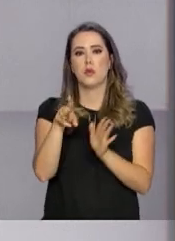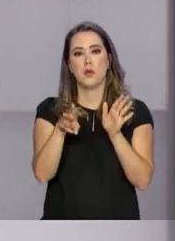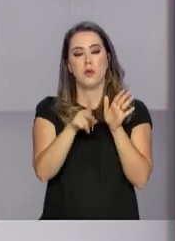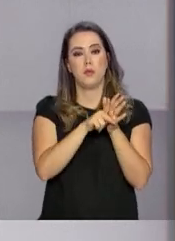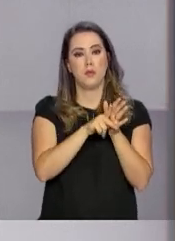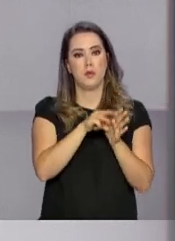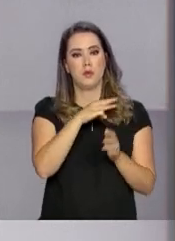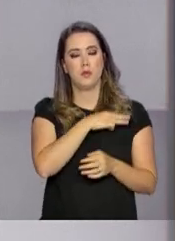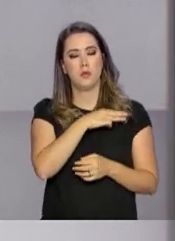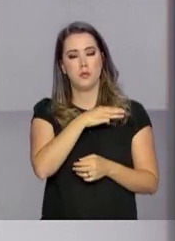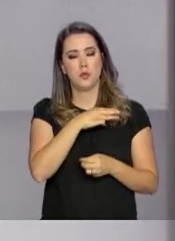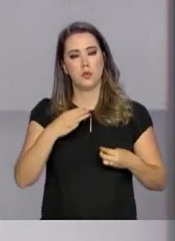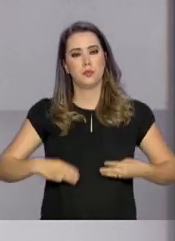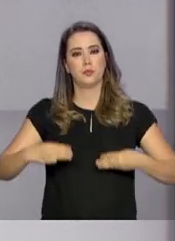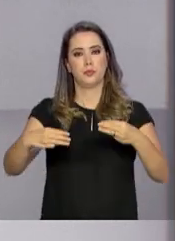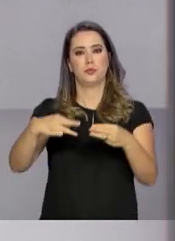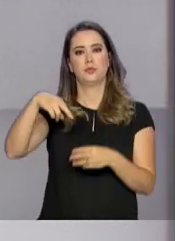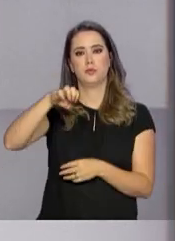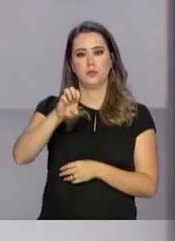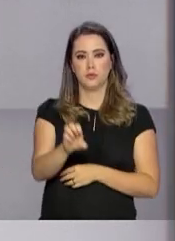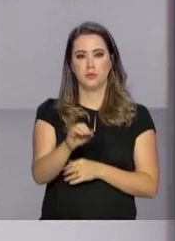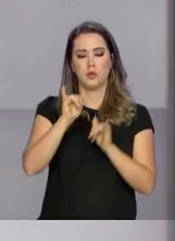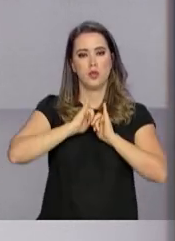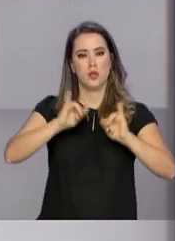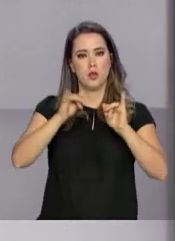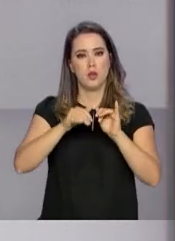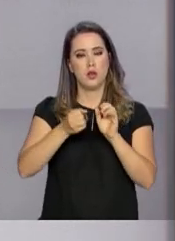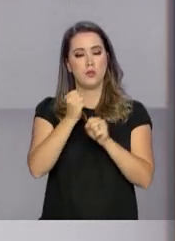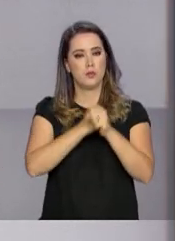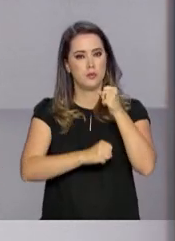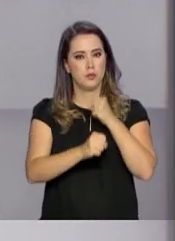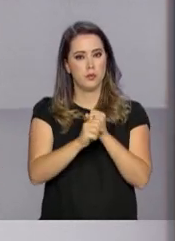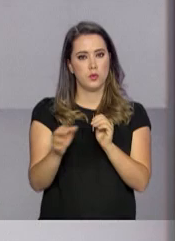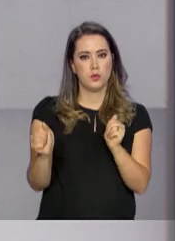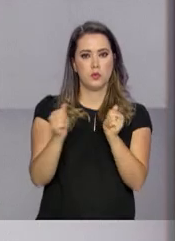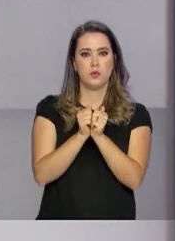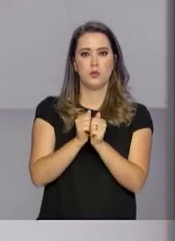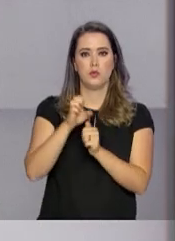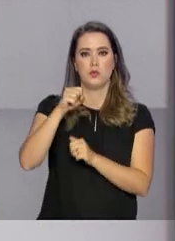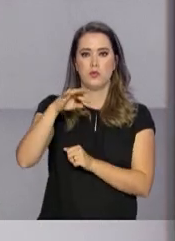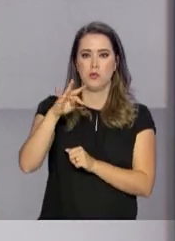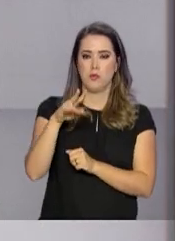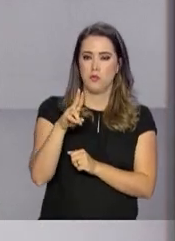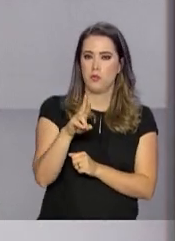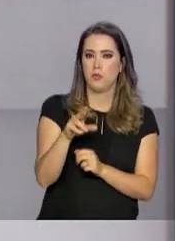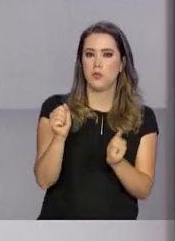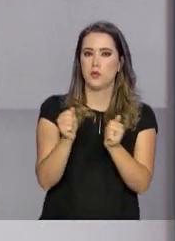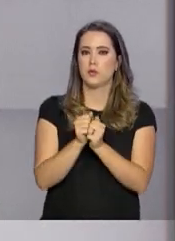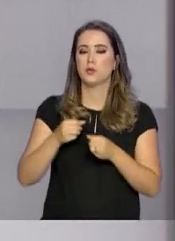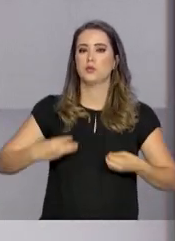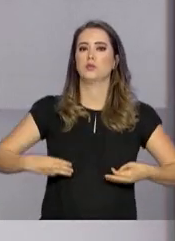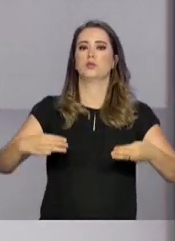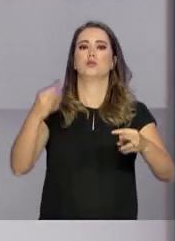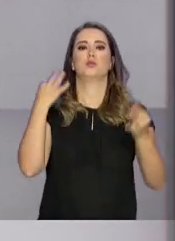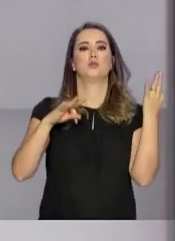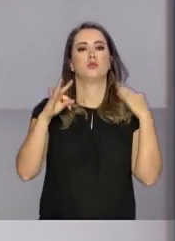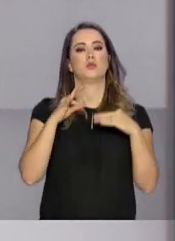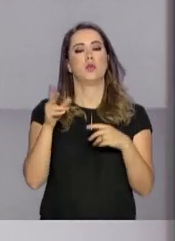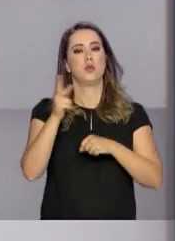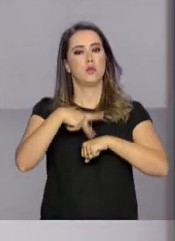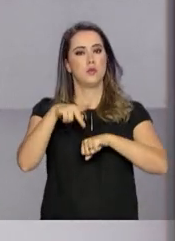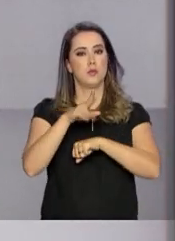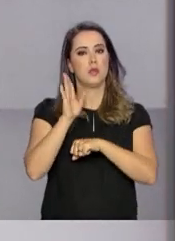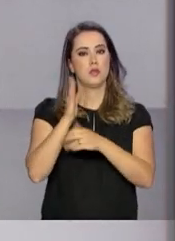exteriores que lançou a medida no final do ano passado em ação conjunta com a embratur eo ministério do turismo entre os países já